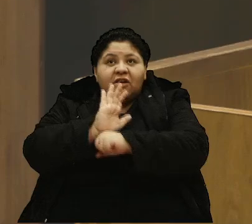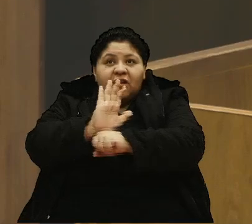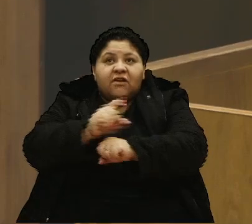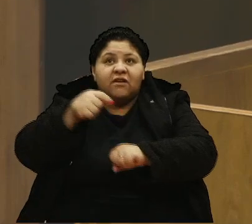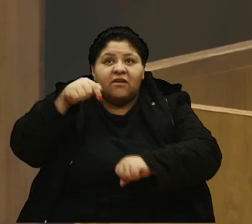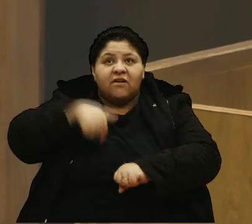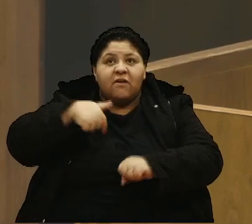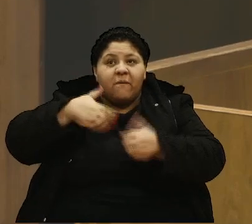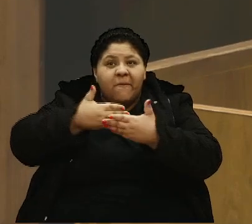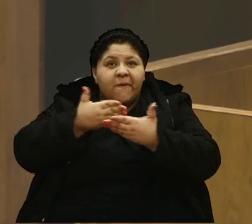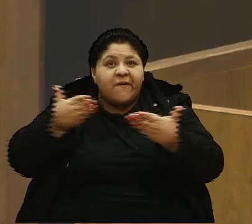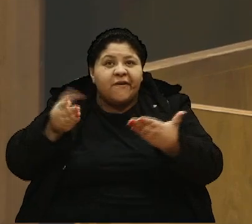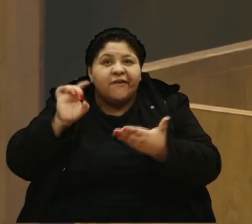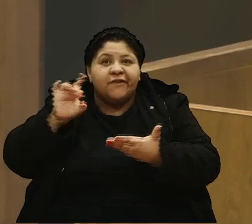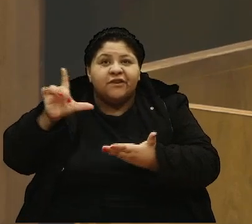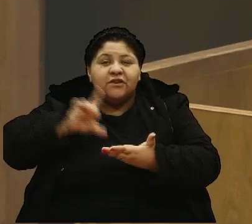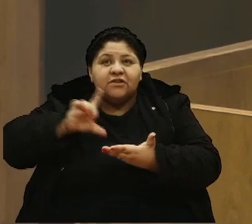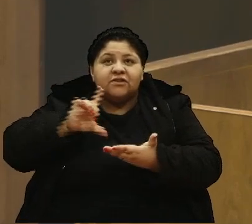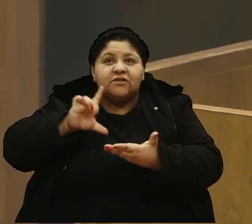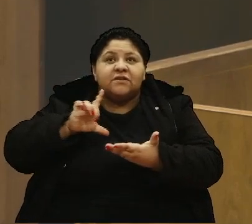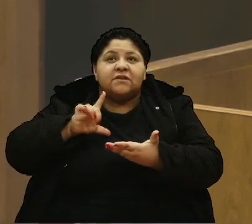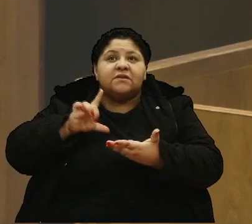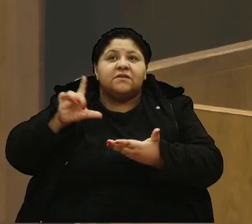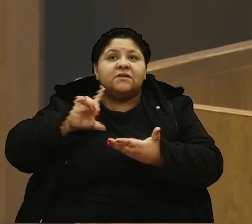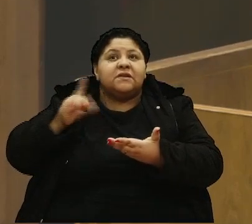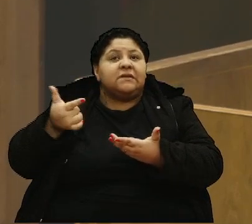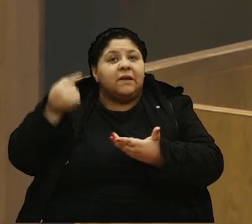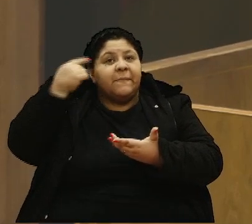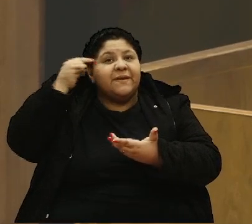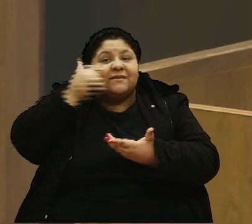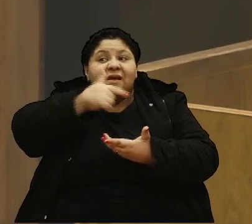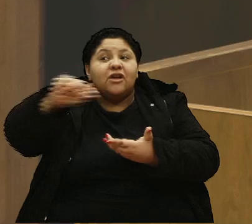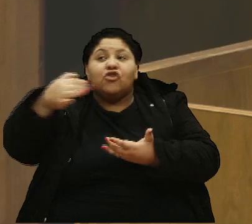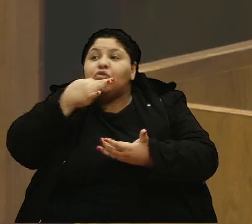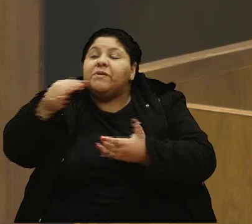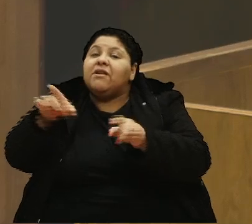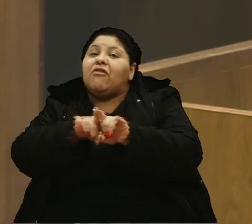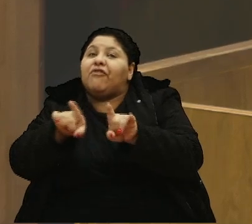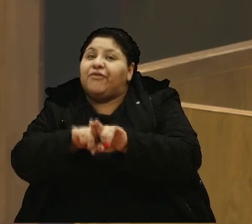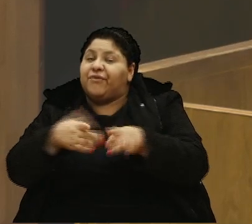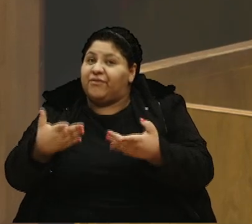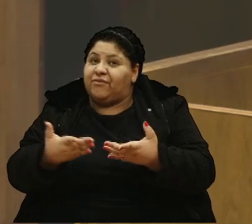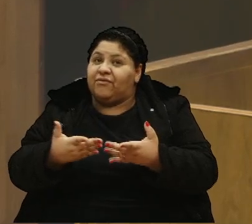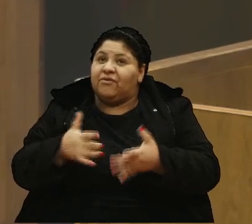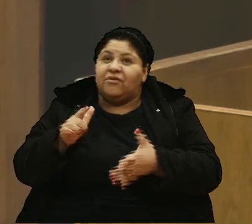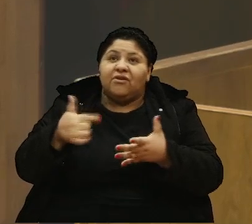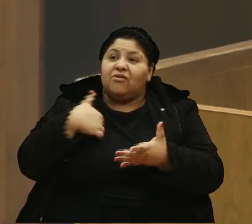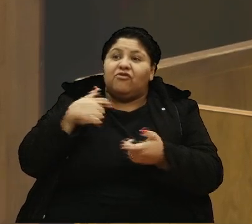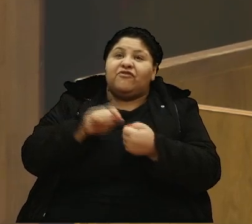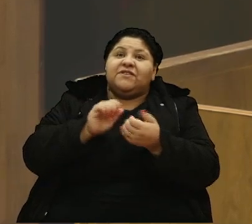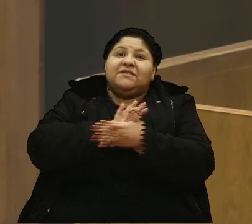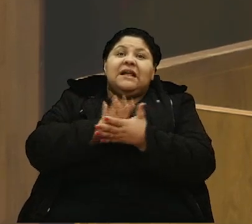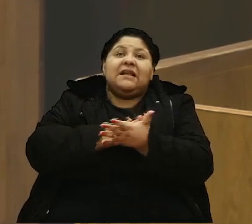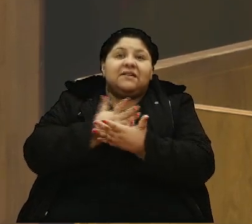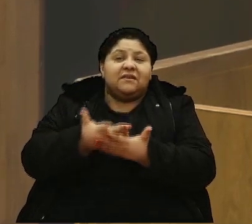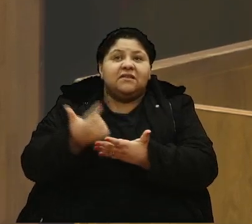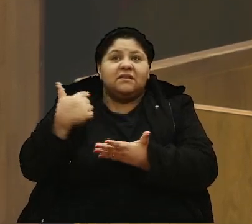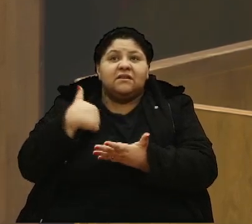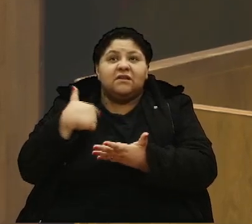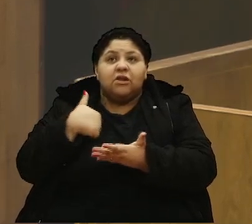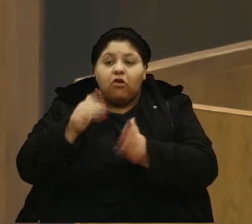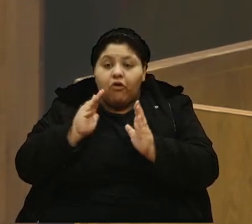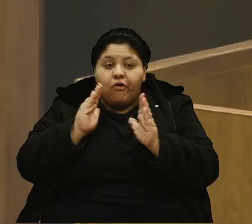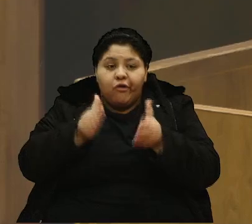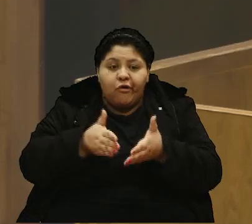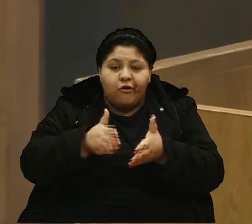coloco à disposição. Só que tem que haver uma contrapartida do outro lado também. Porque senão parece que eu não estou fazendo nada. E eu estou me esmerando